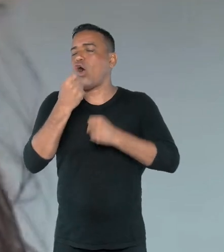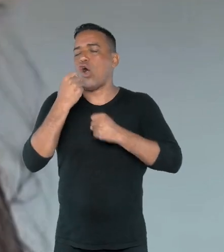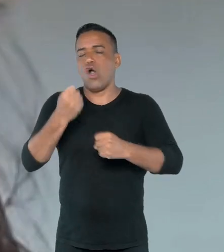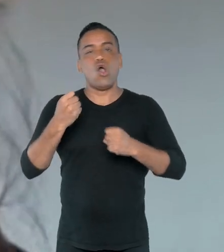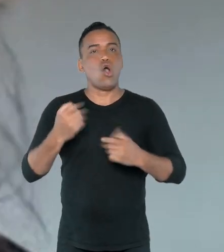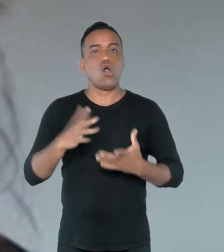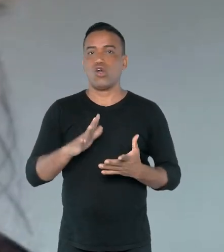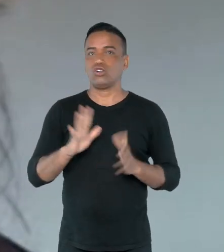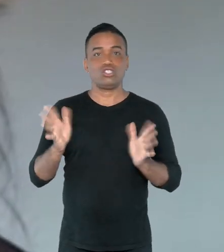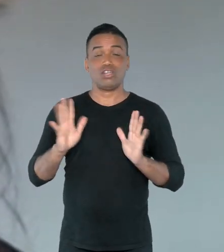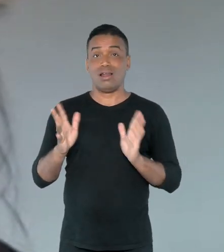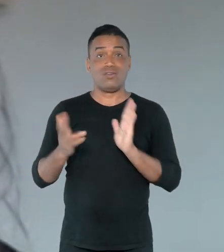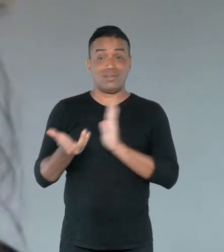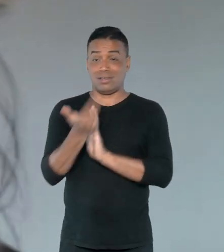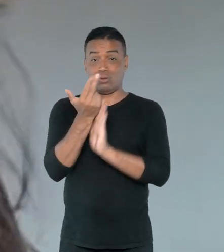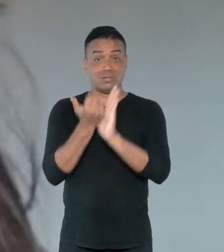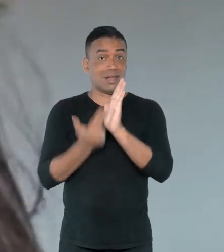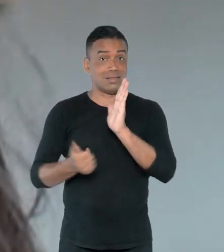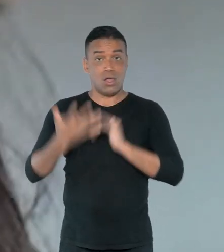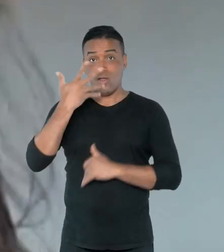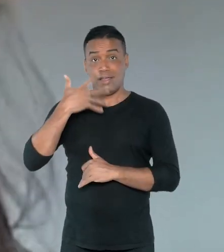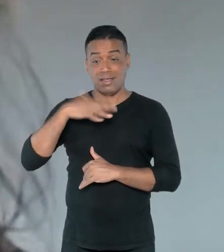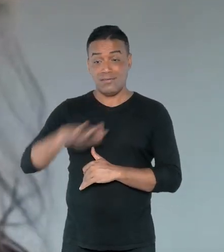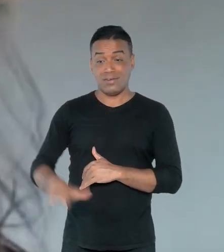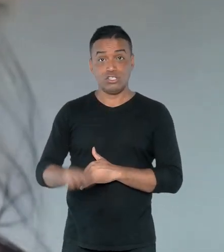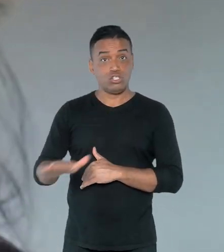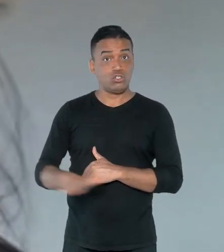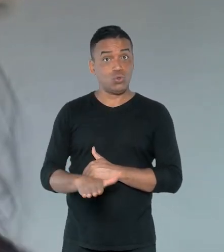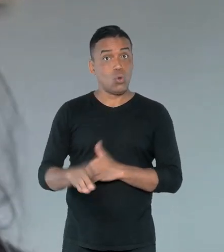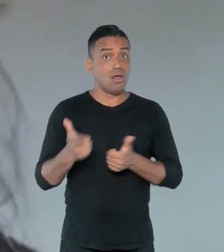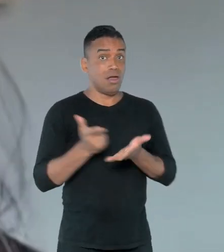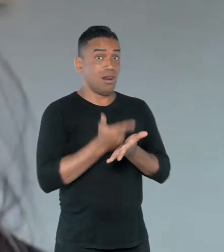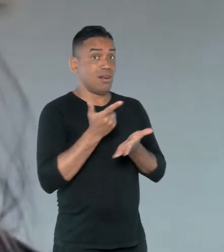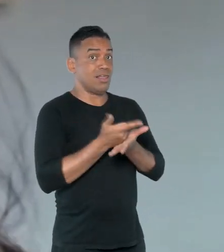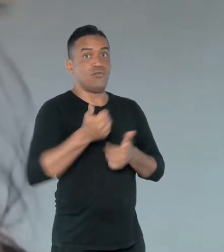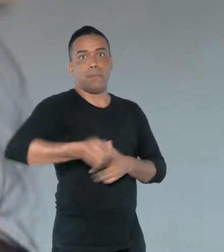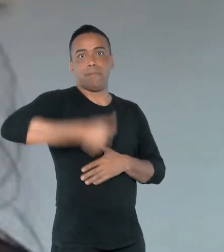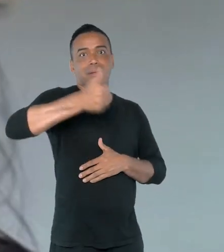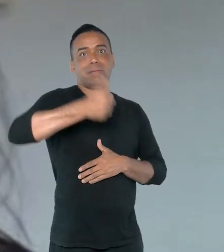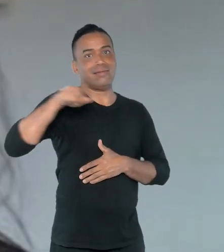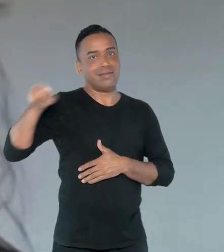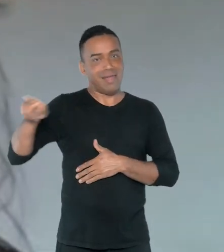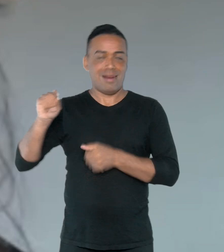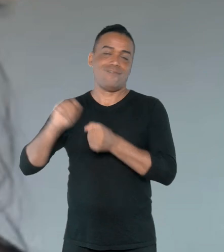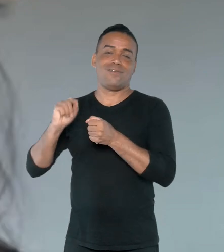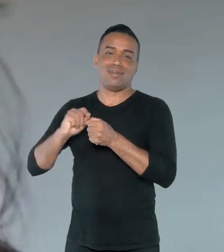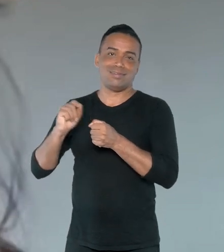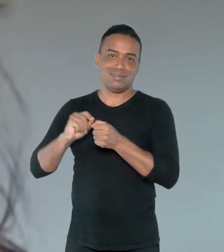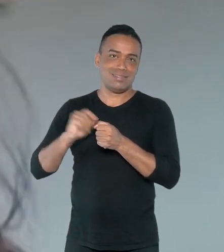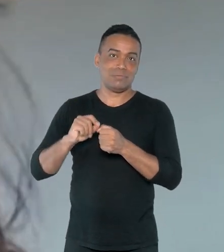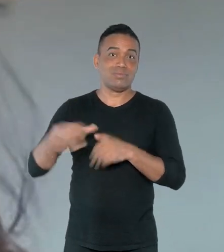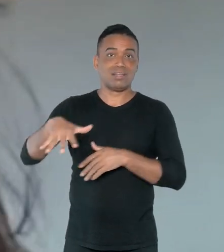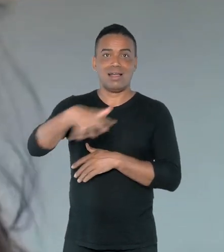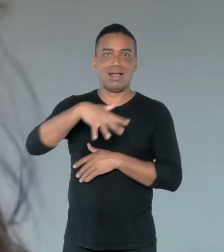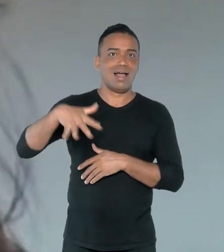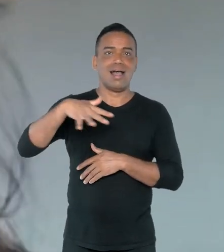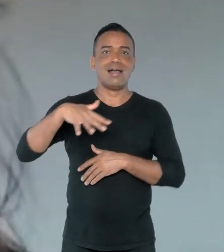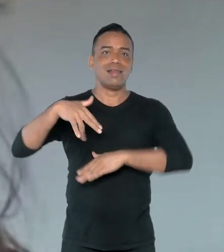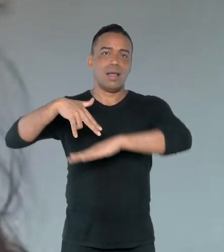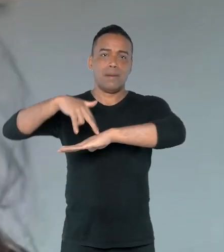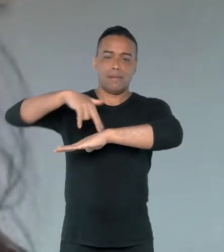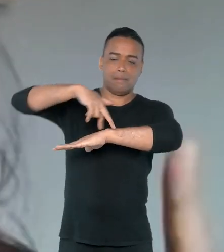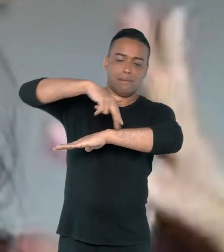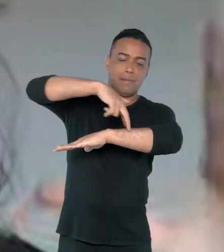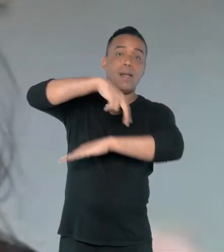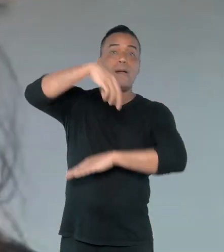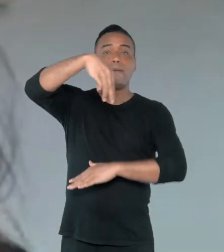fazia ilustração infantil. Esse livro foi a primeira ilustração infantil que ela fez. Ela é da área de moda,